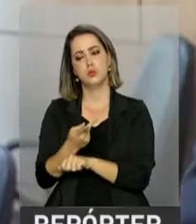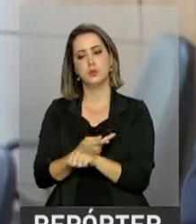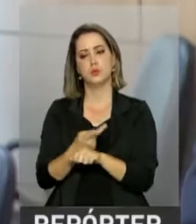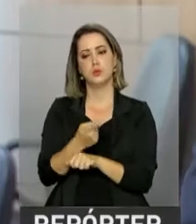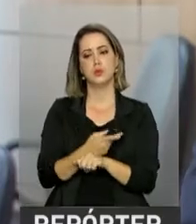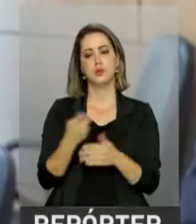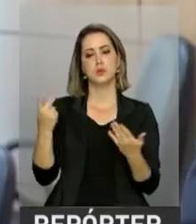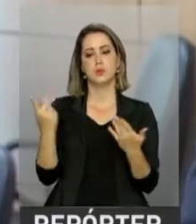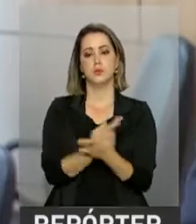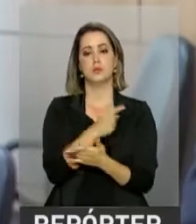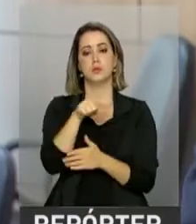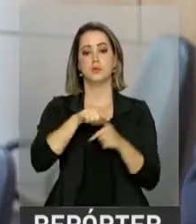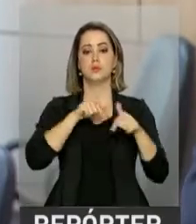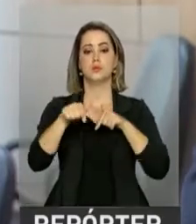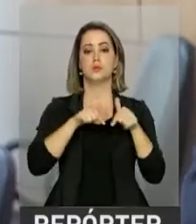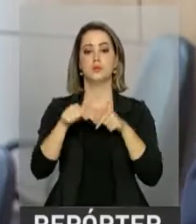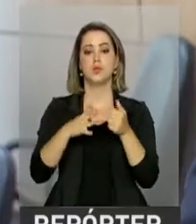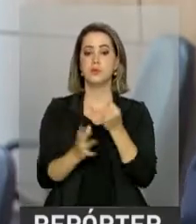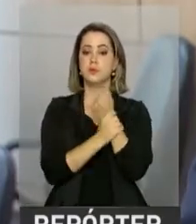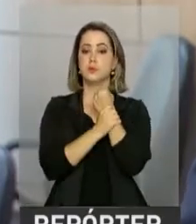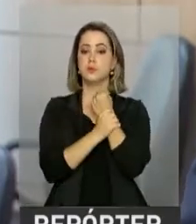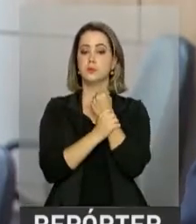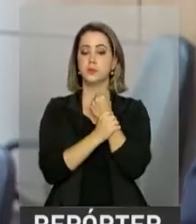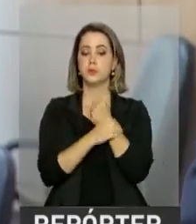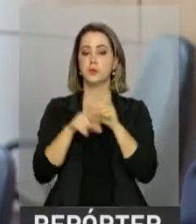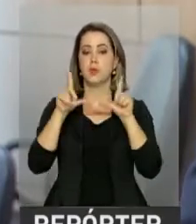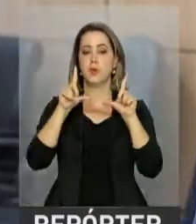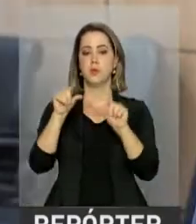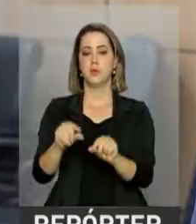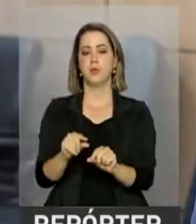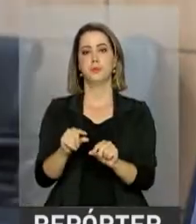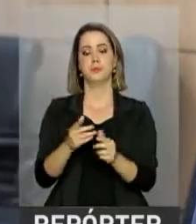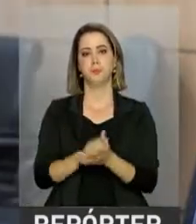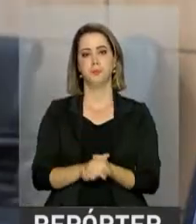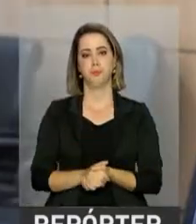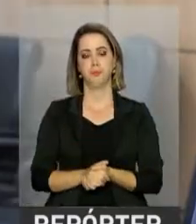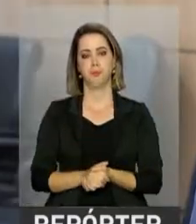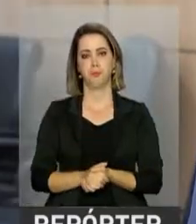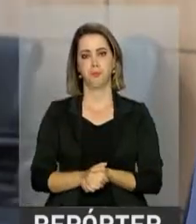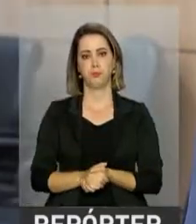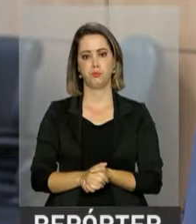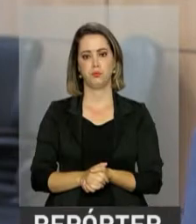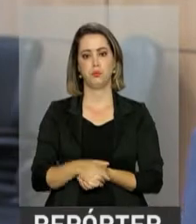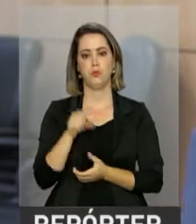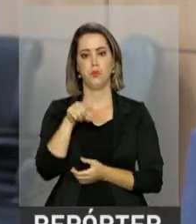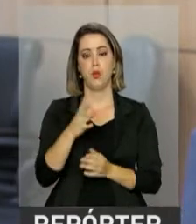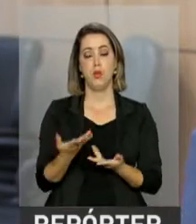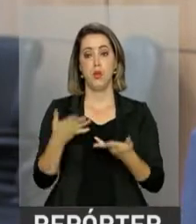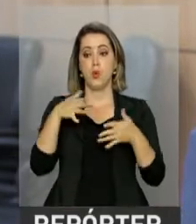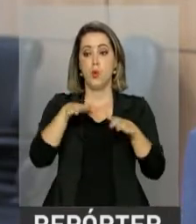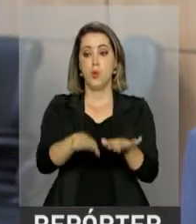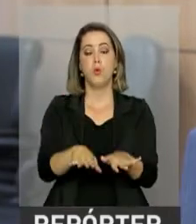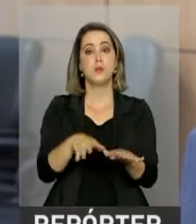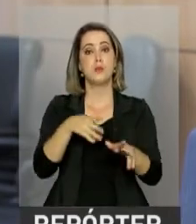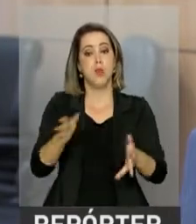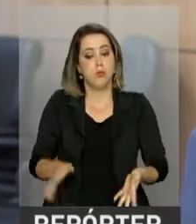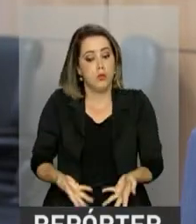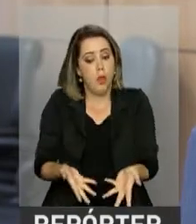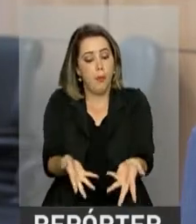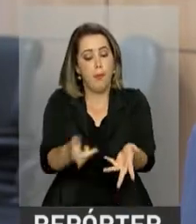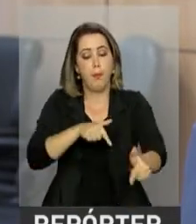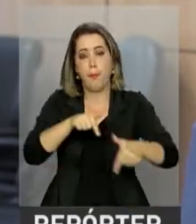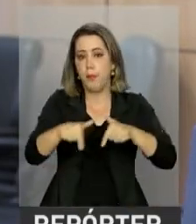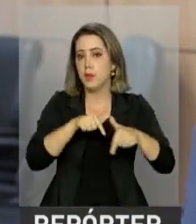realizar esse trabalho com mais segurança e menos tempo ela promove a inclusão produtiva na medida em que você